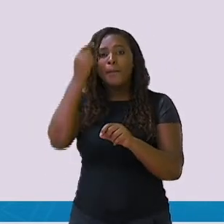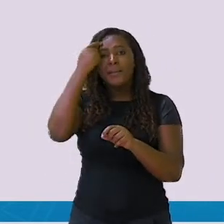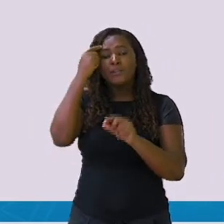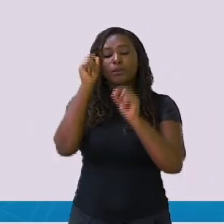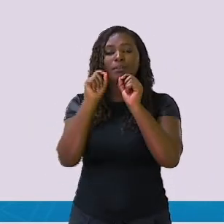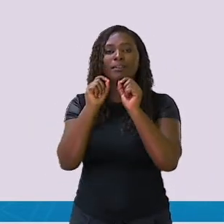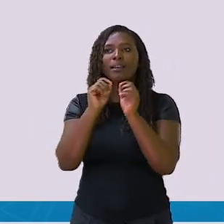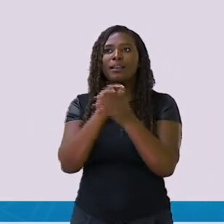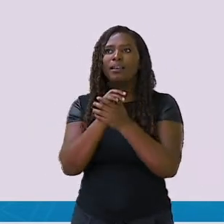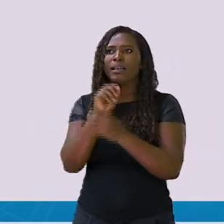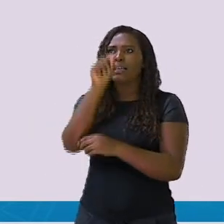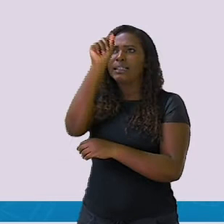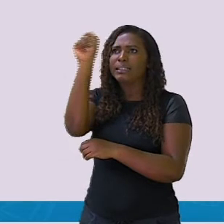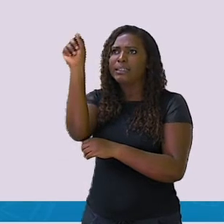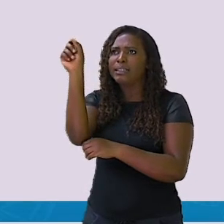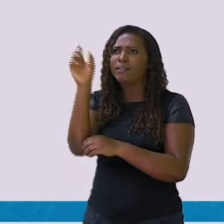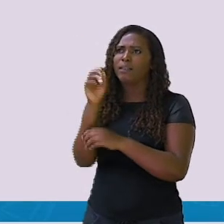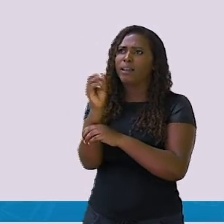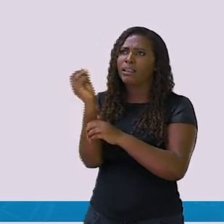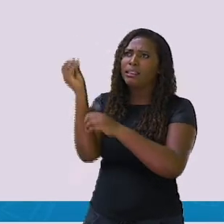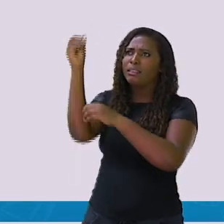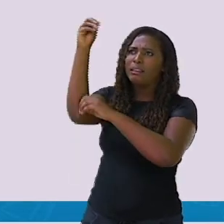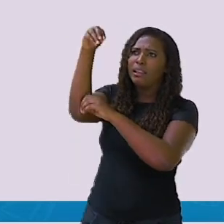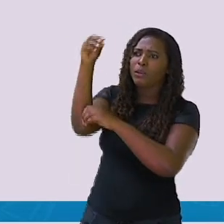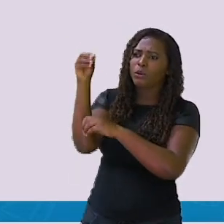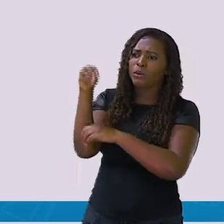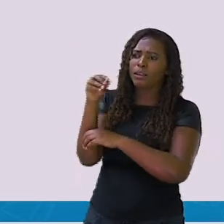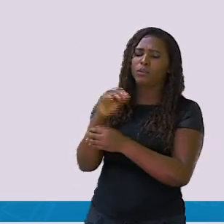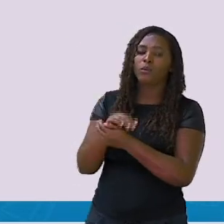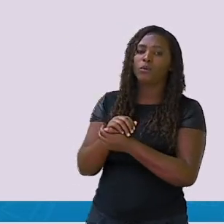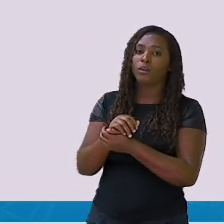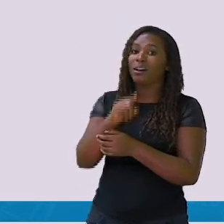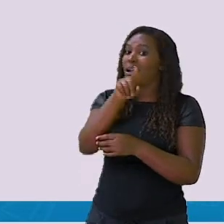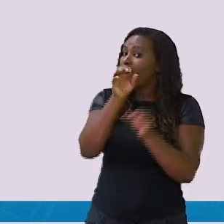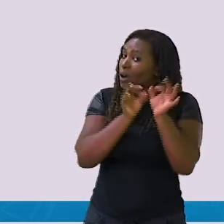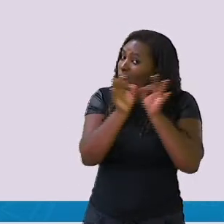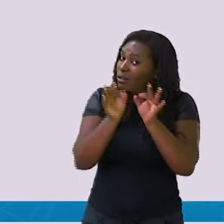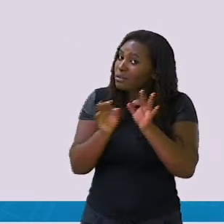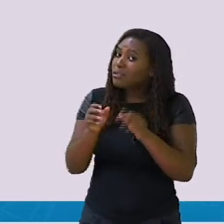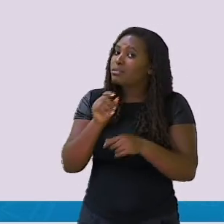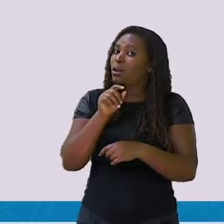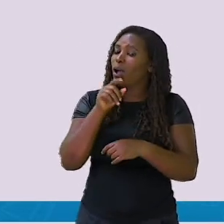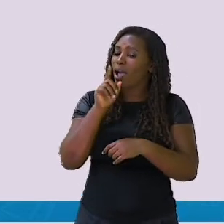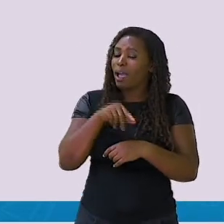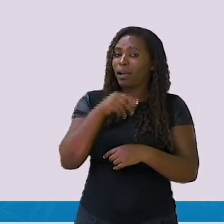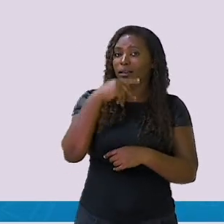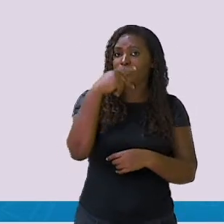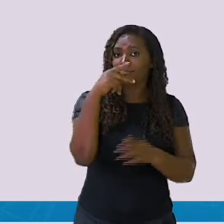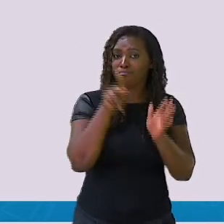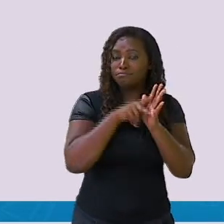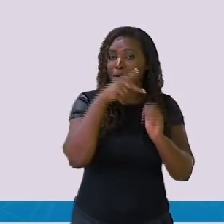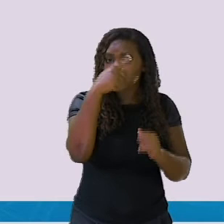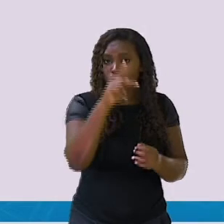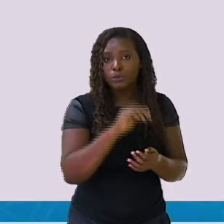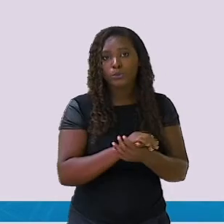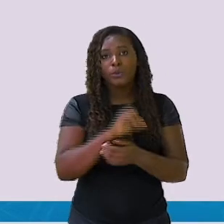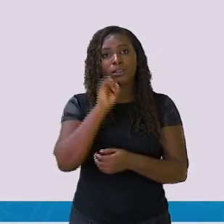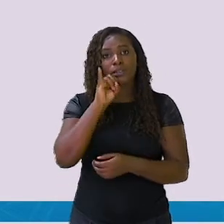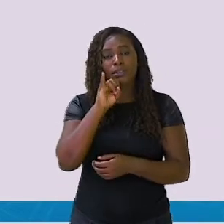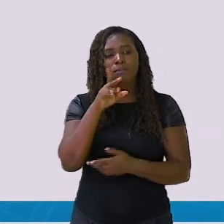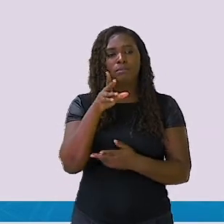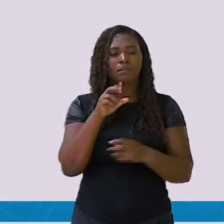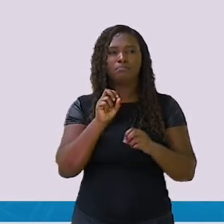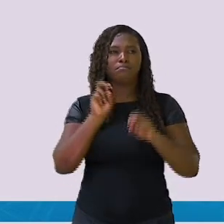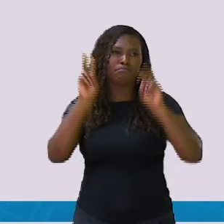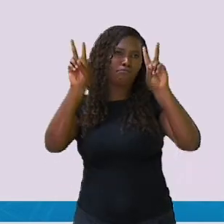Então, o mapa mental é uma organização, isso depende de você. Então, vai falar de um assunto? Escolhe sobre